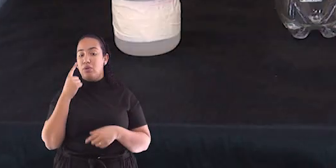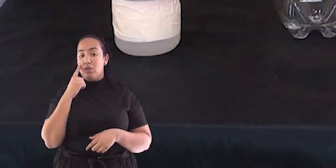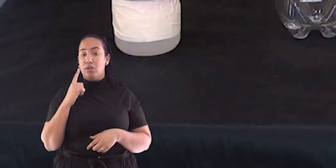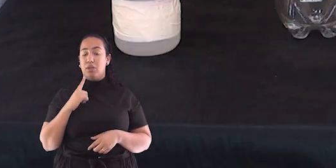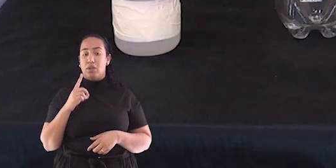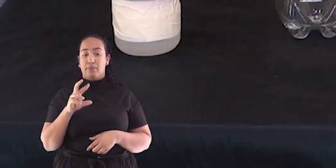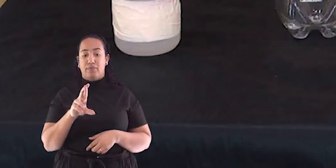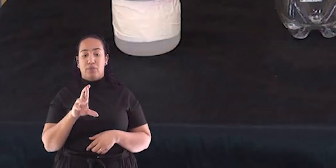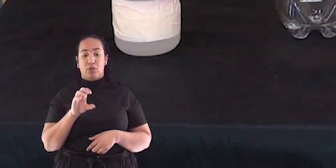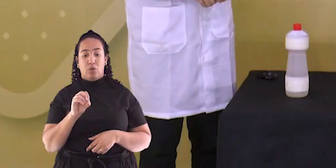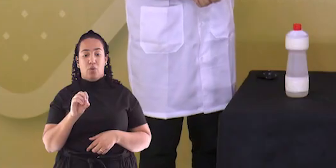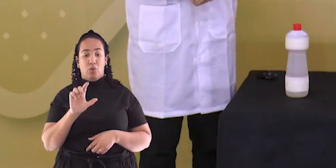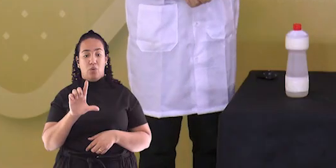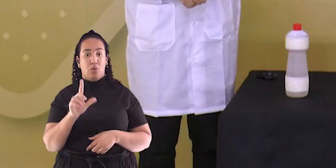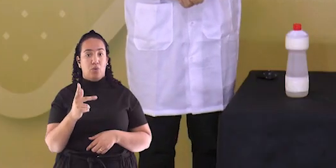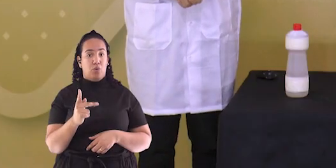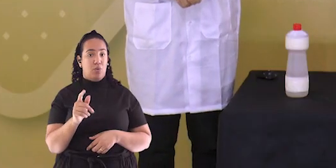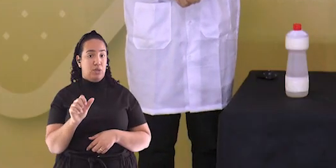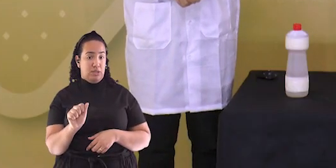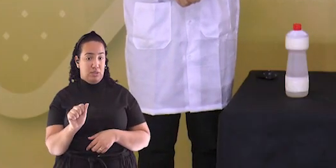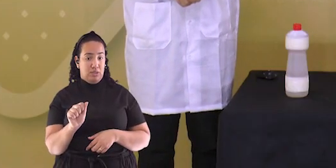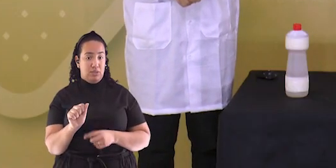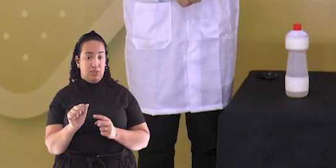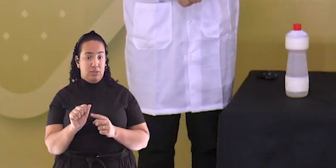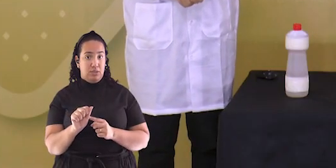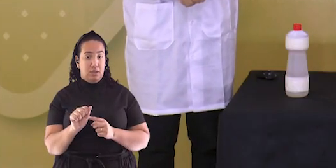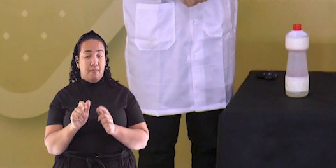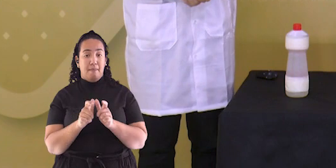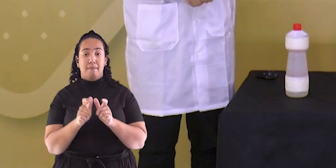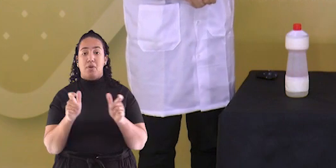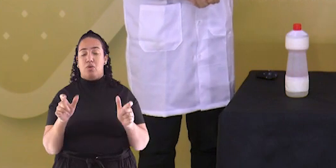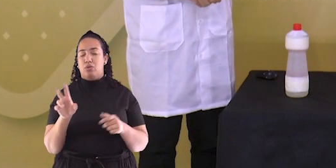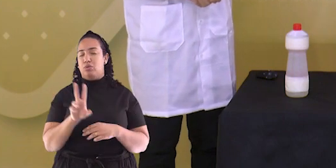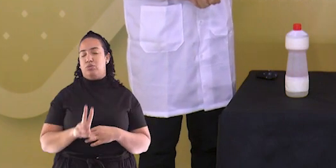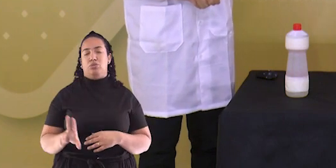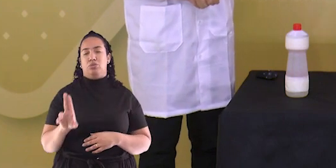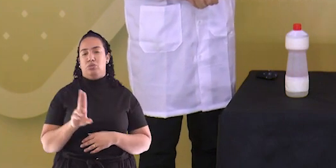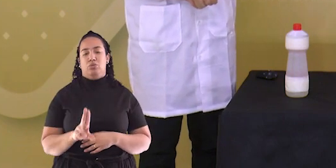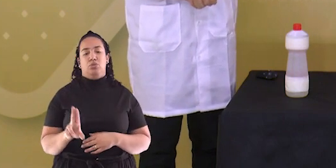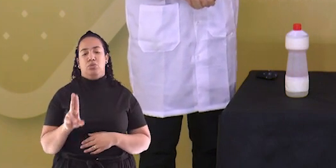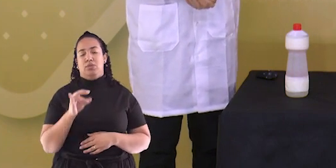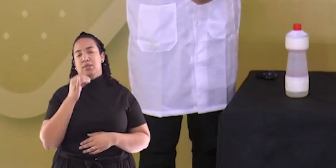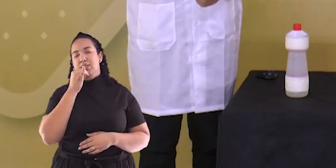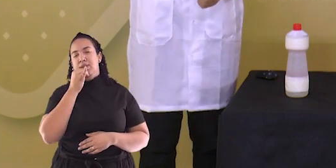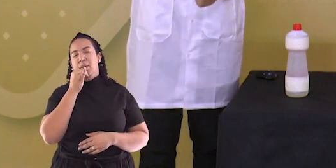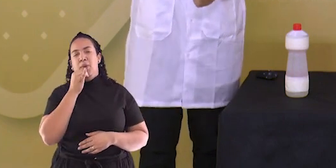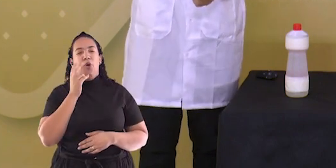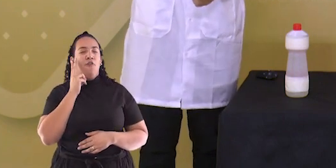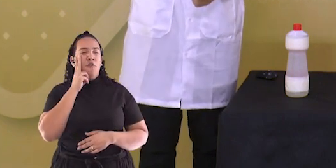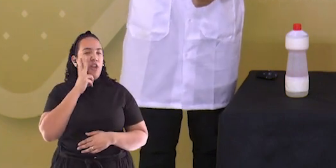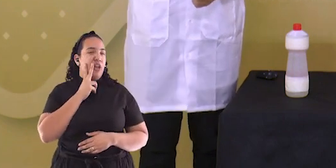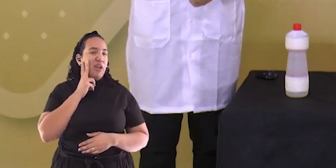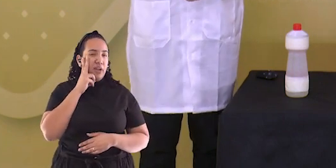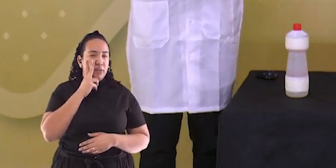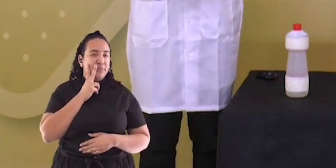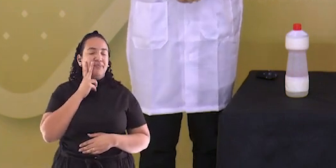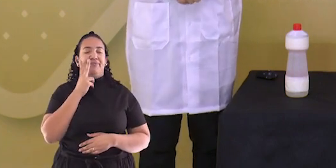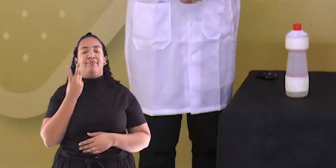cortiça. Ela é um pouco maior que uma rolha que a gente usa normalmente para cobrir vinho, né? Vedar uma garrafa de